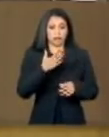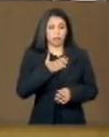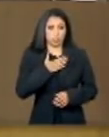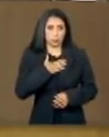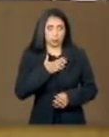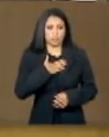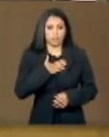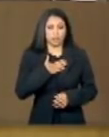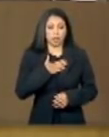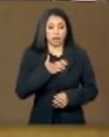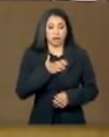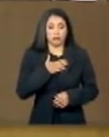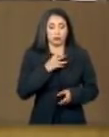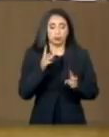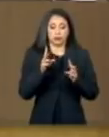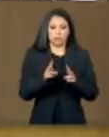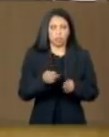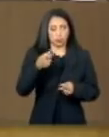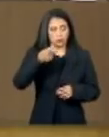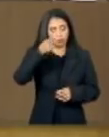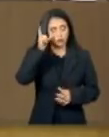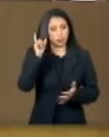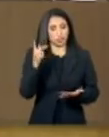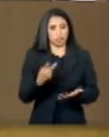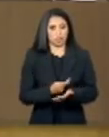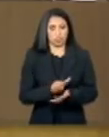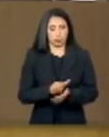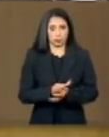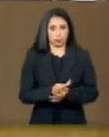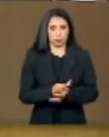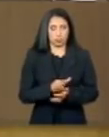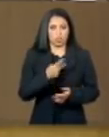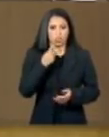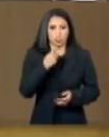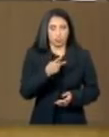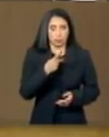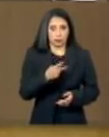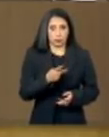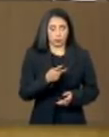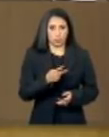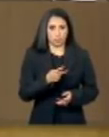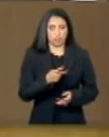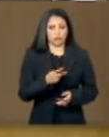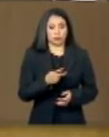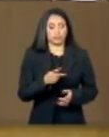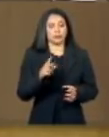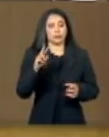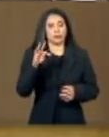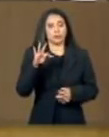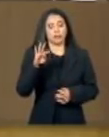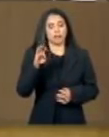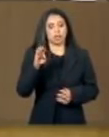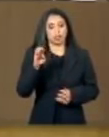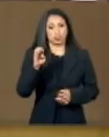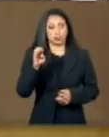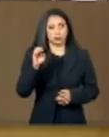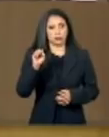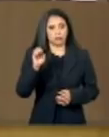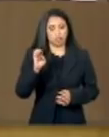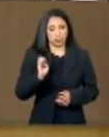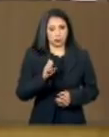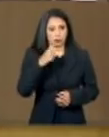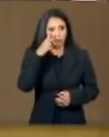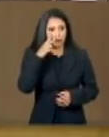tal qual o ministro tinha está presente recurso a tese que propõe não é rever todos os